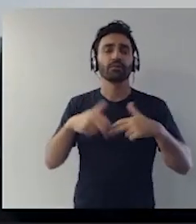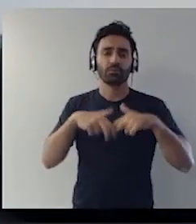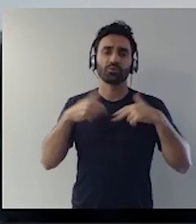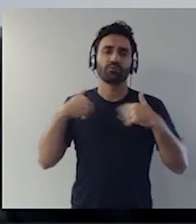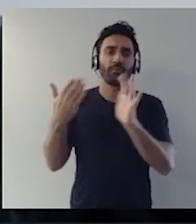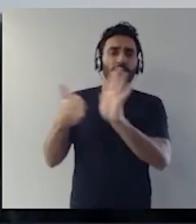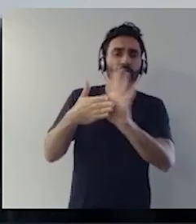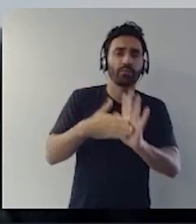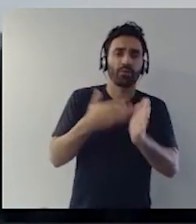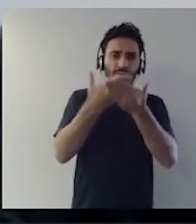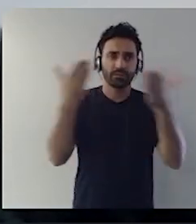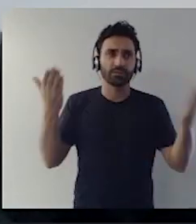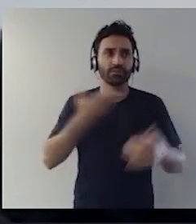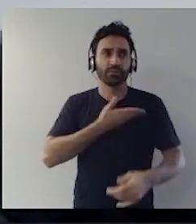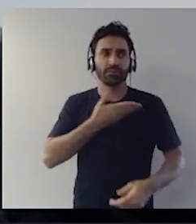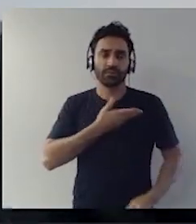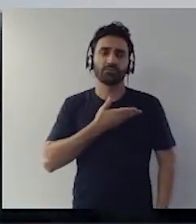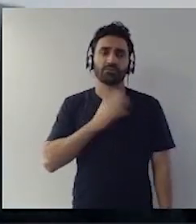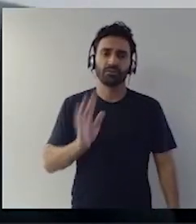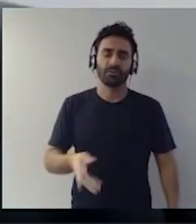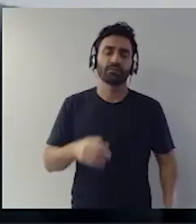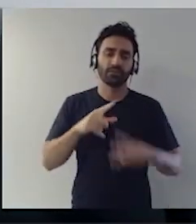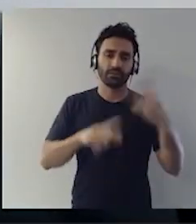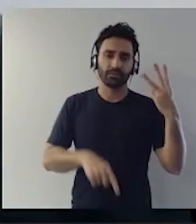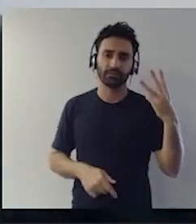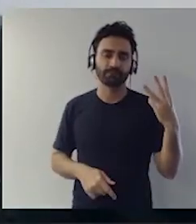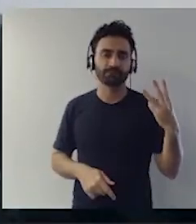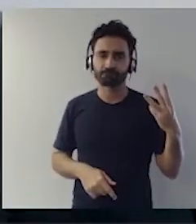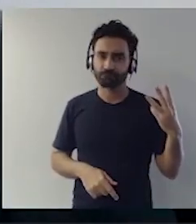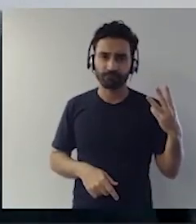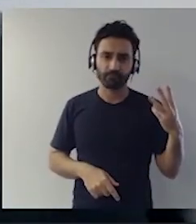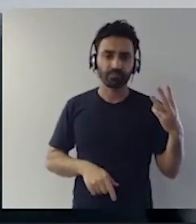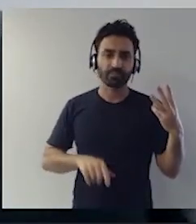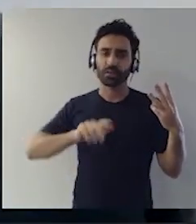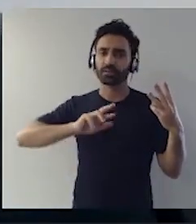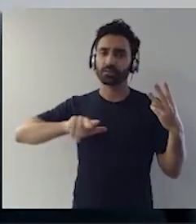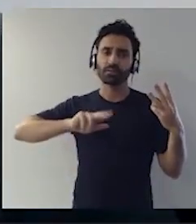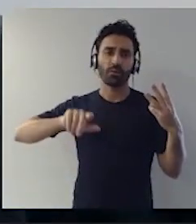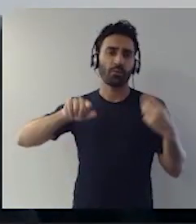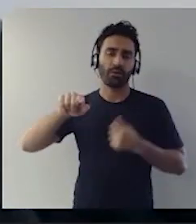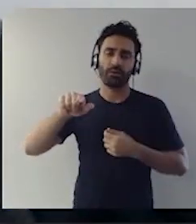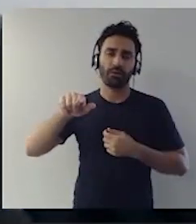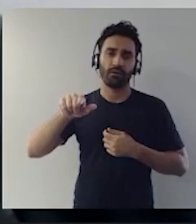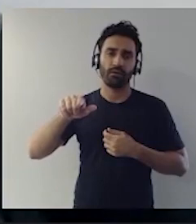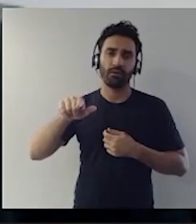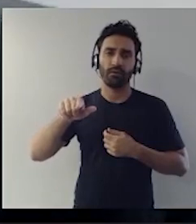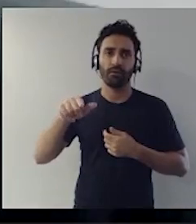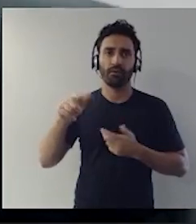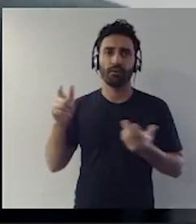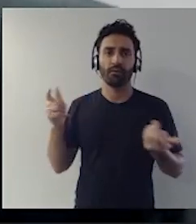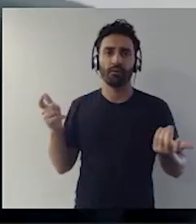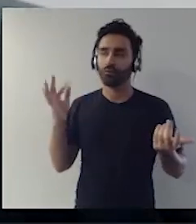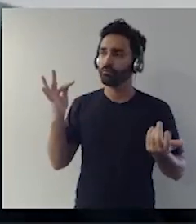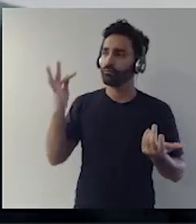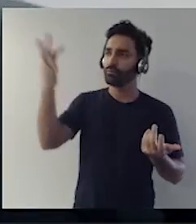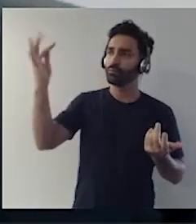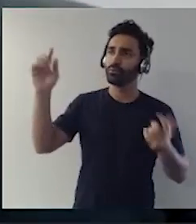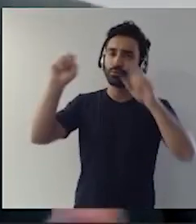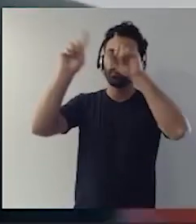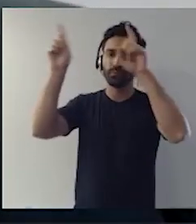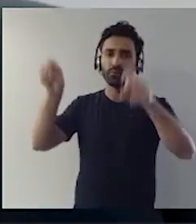para os colegas de um recorte em 3 momentos. Não é nada daquela situação do tipo de onde viemos, onde estamos e para onde